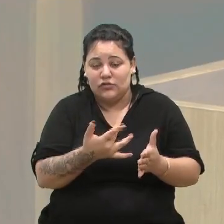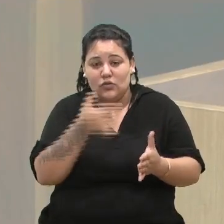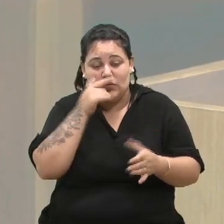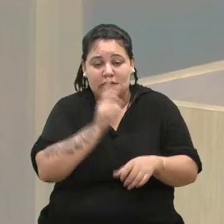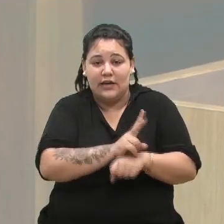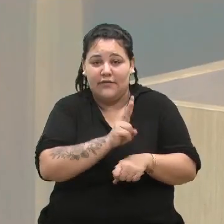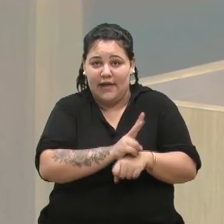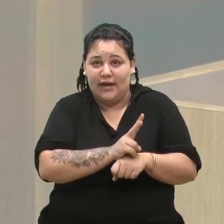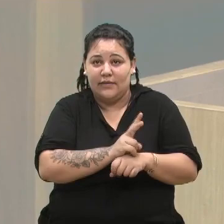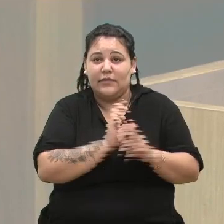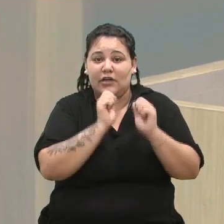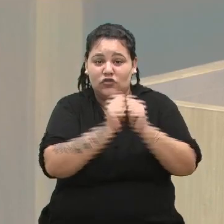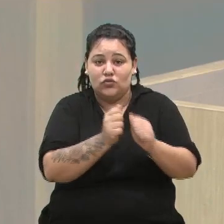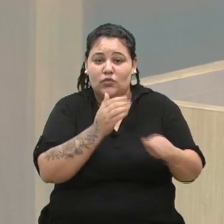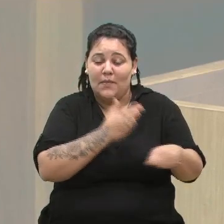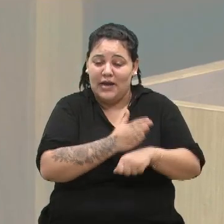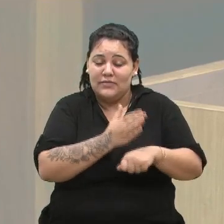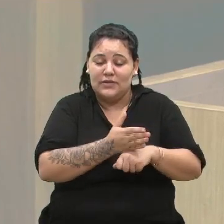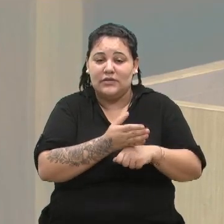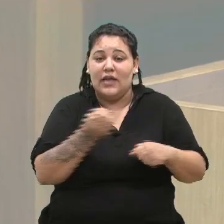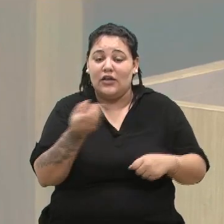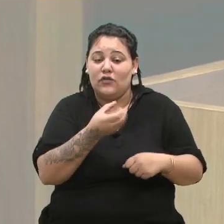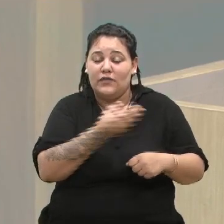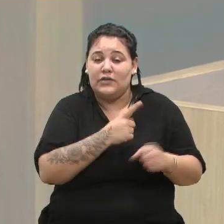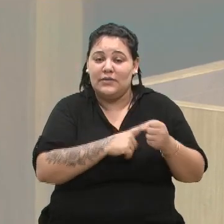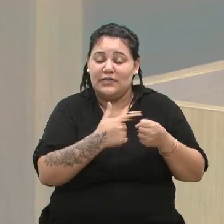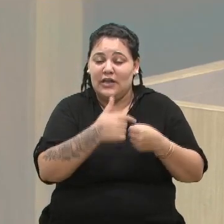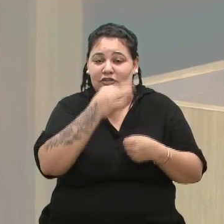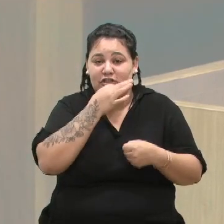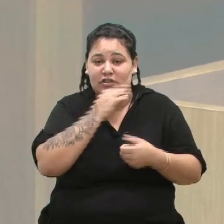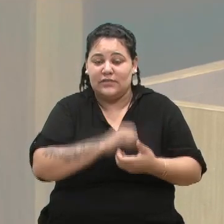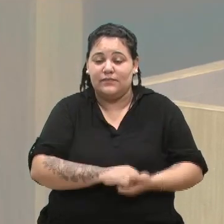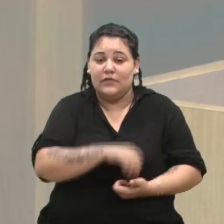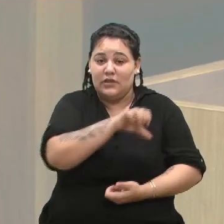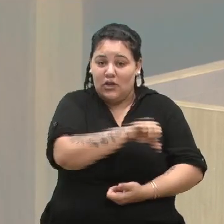você estar junto nessa inovação para a cidade de Caxias do Sul.